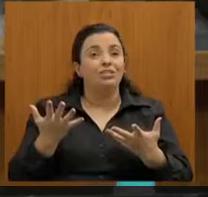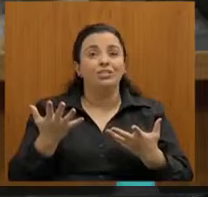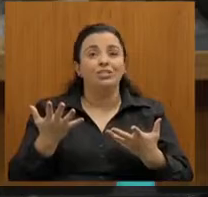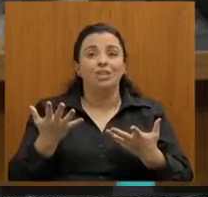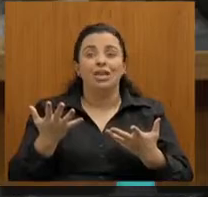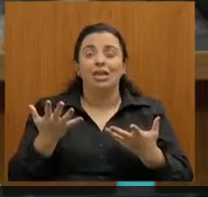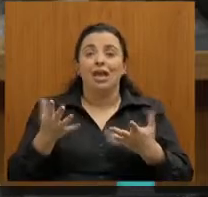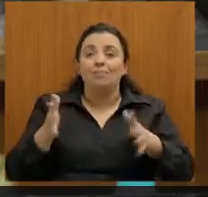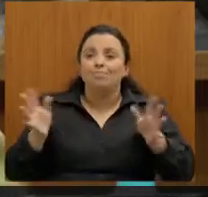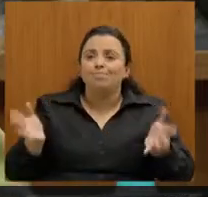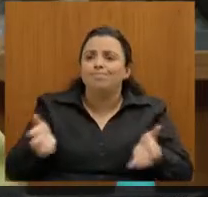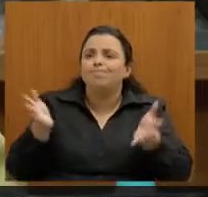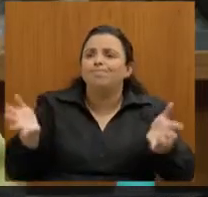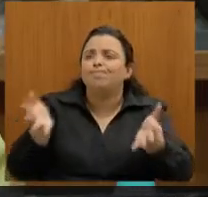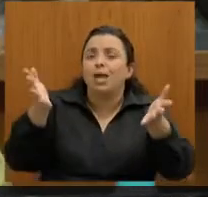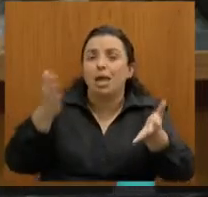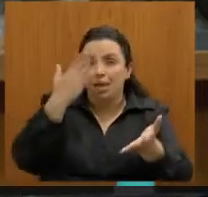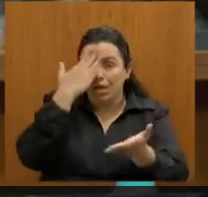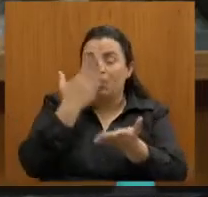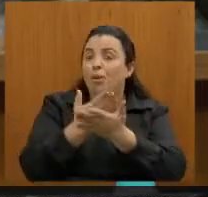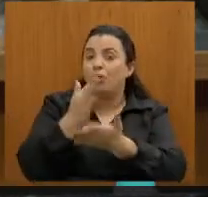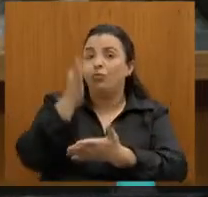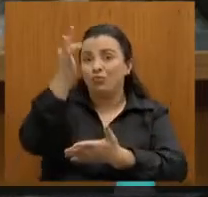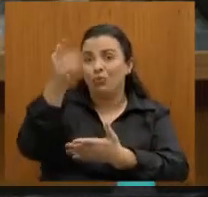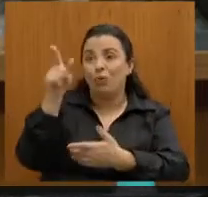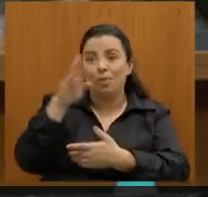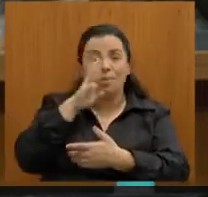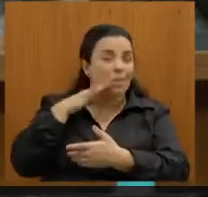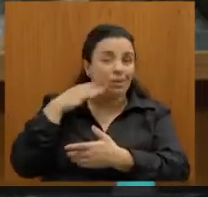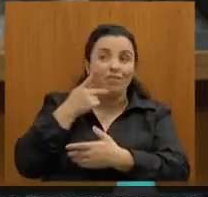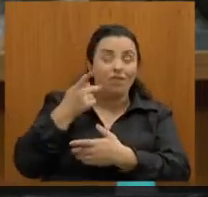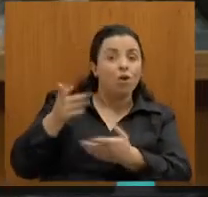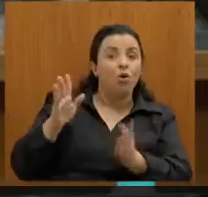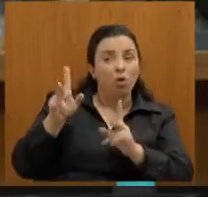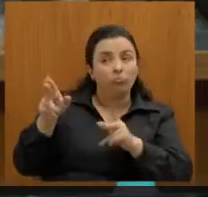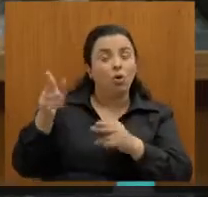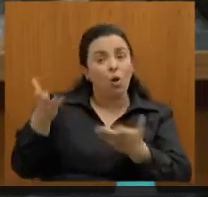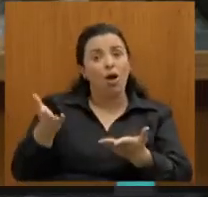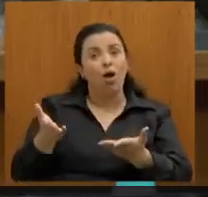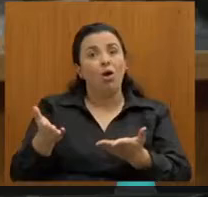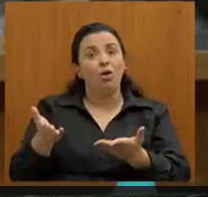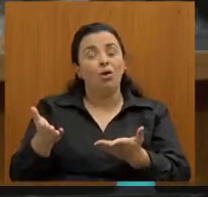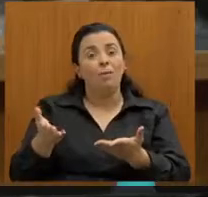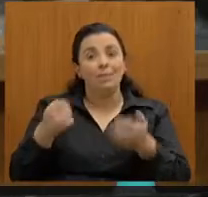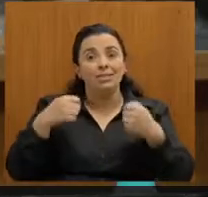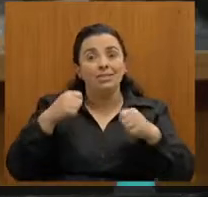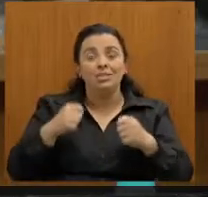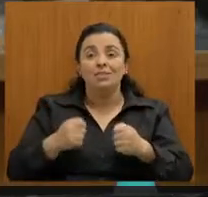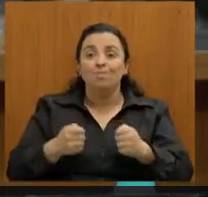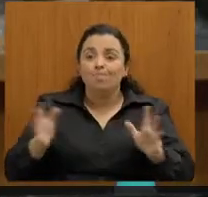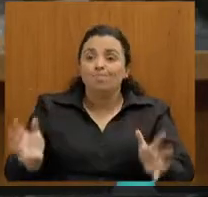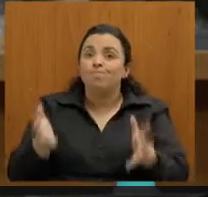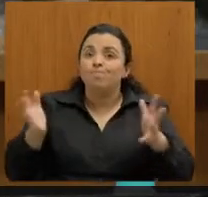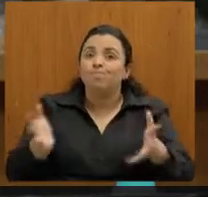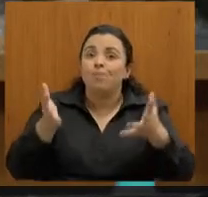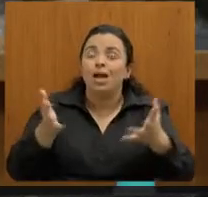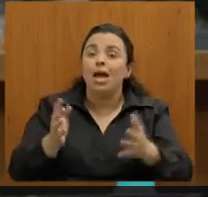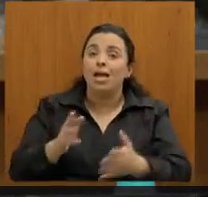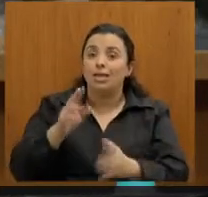a esperança a violência psicológica no mata a esperança de viver